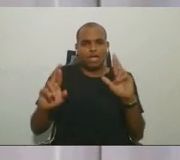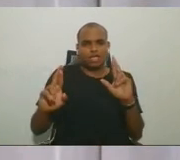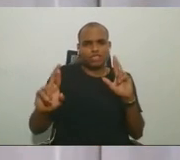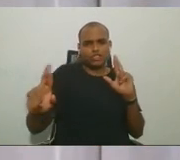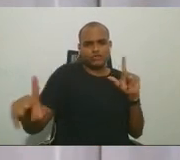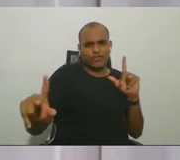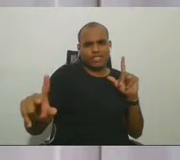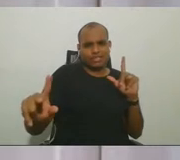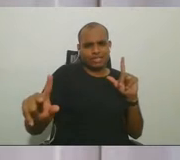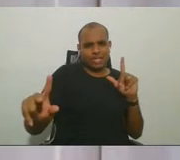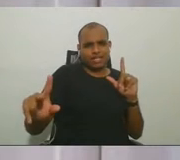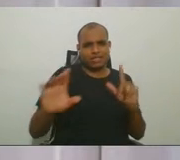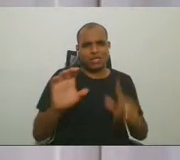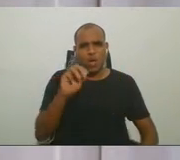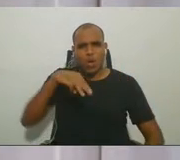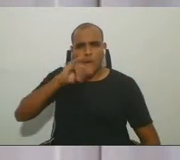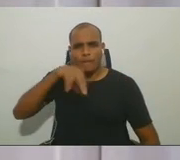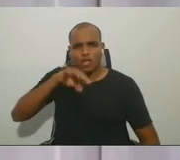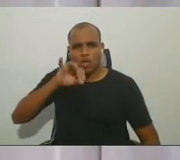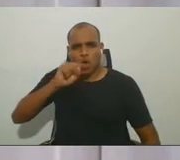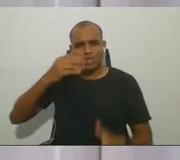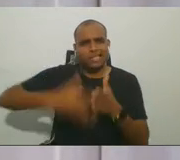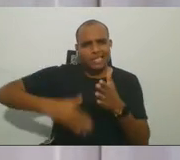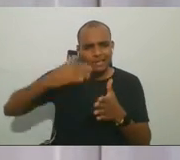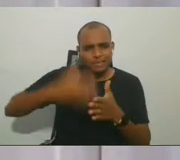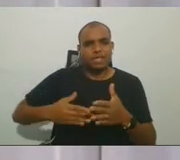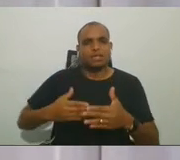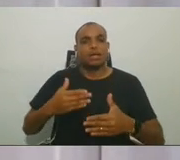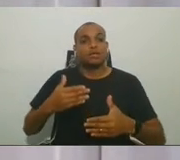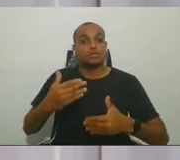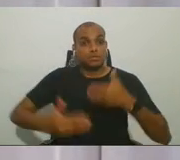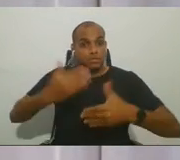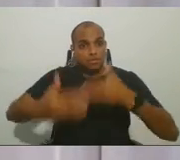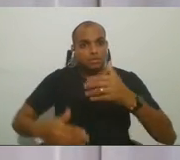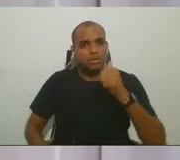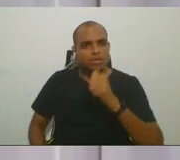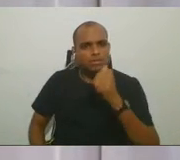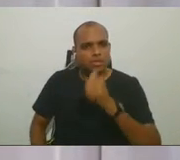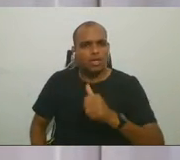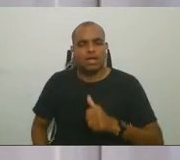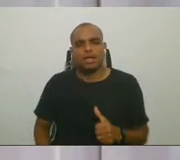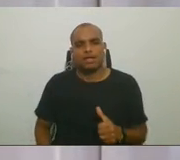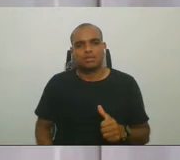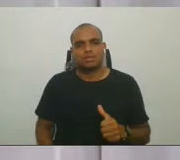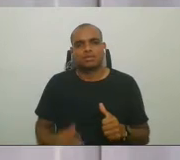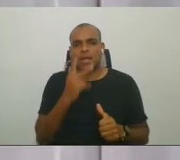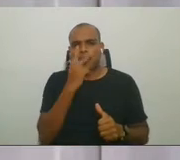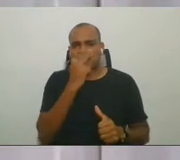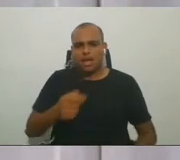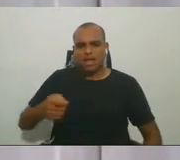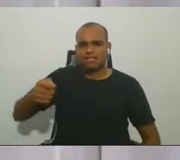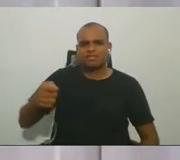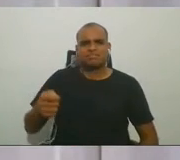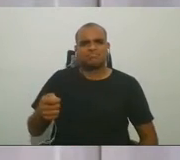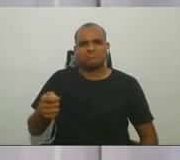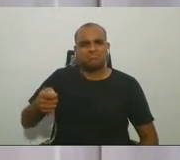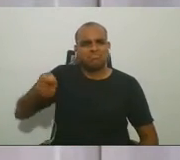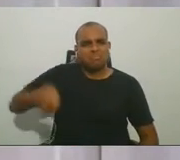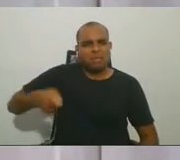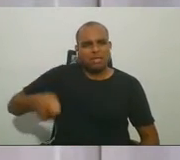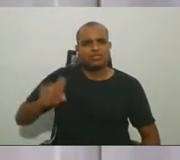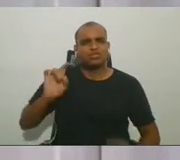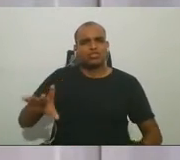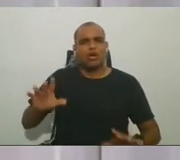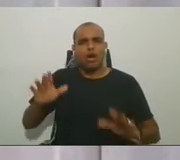ominosos que limitam o desempenho das mulheres, as condena a exclusivos mandatos